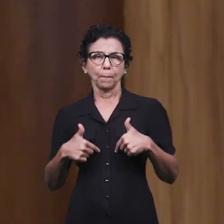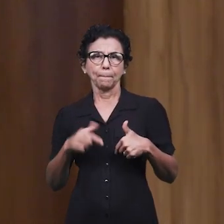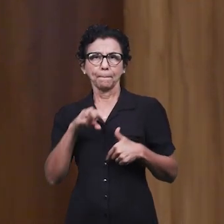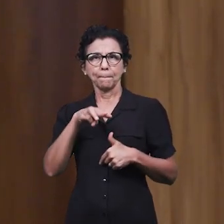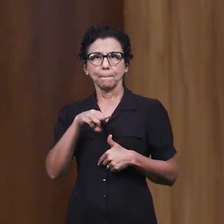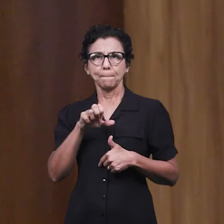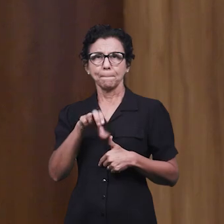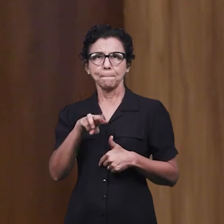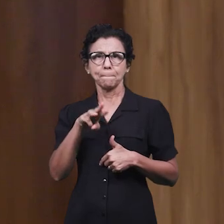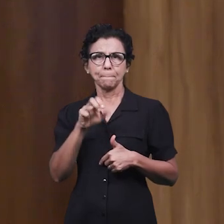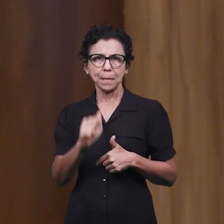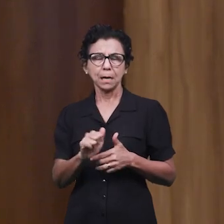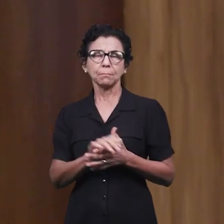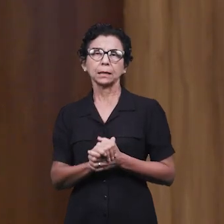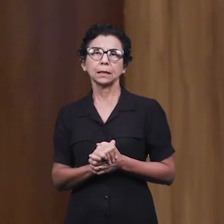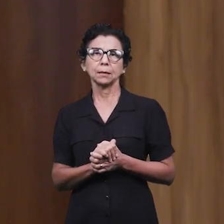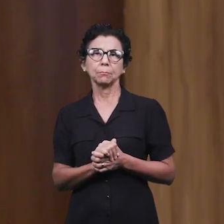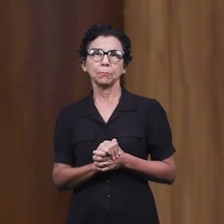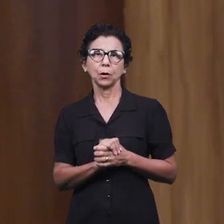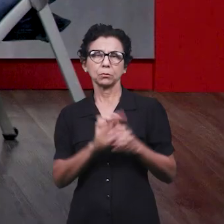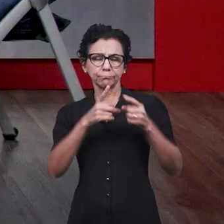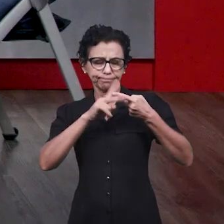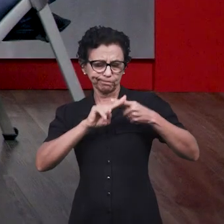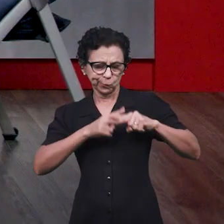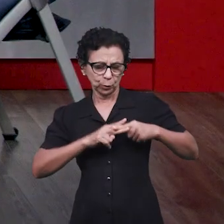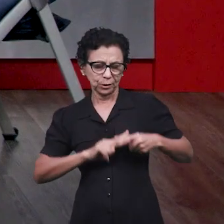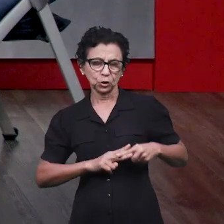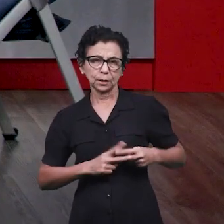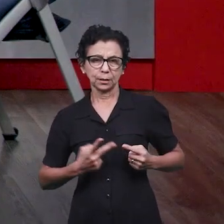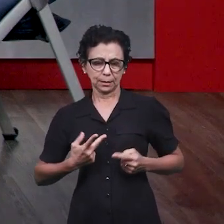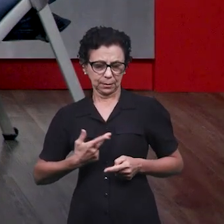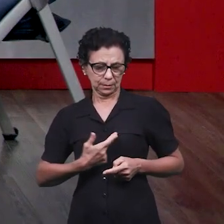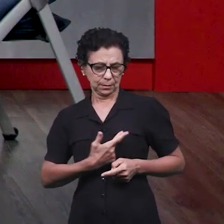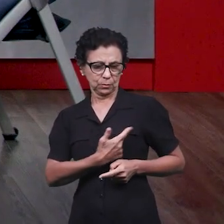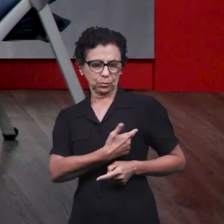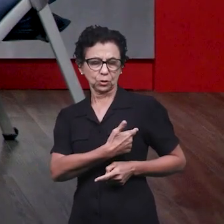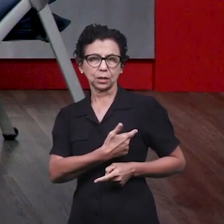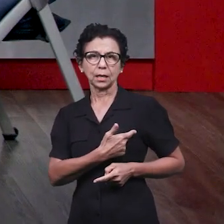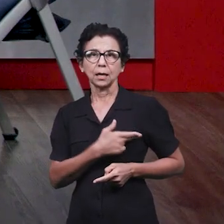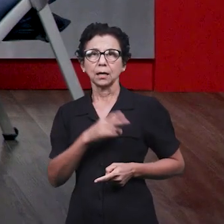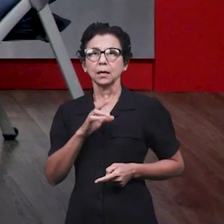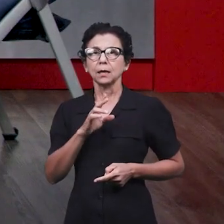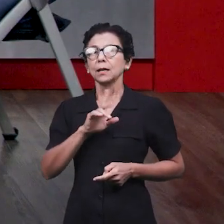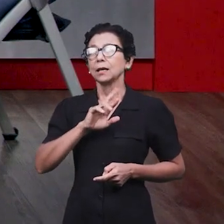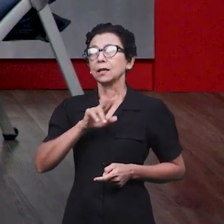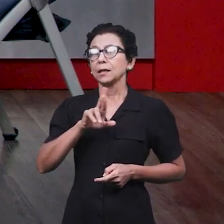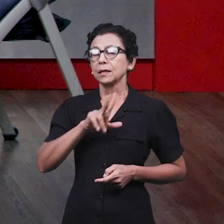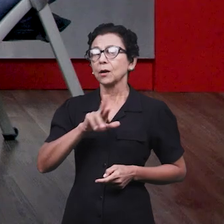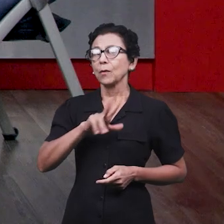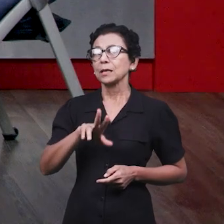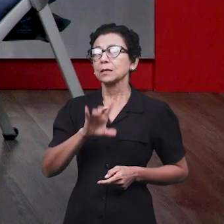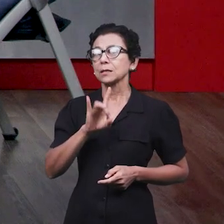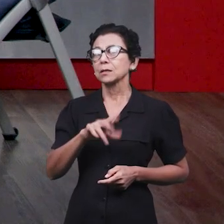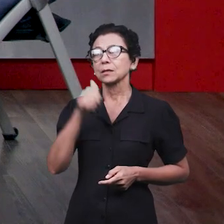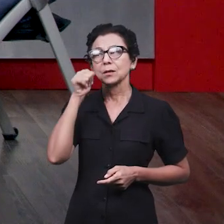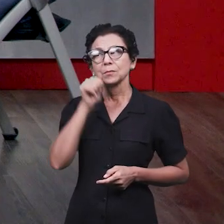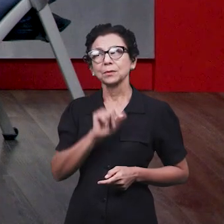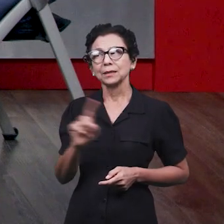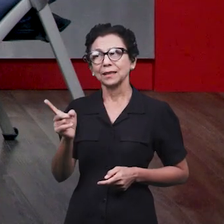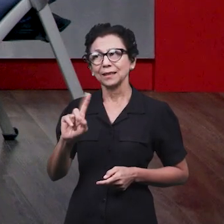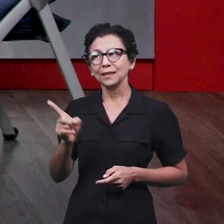tem o direito de fazer a cirurgia corretiva. Isso é importante que não só a mulher, tá? É claro que quando é um câncer de